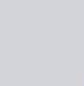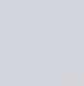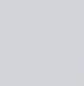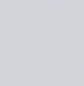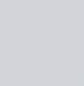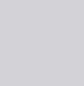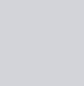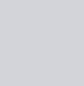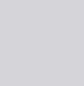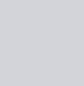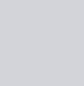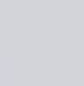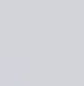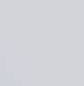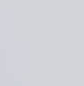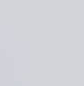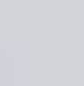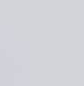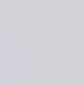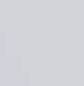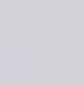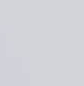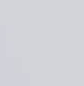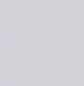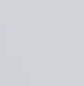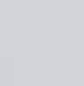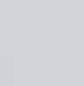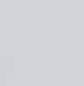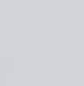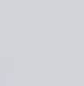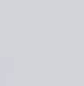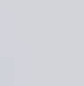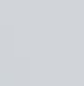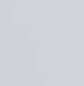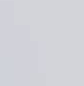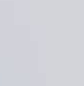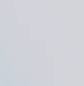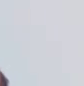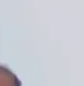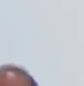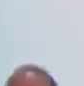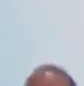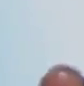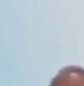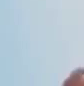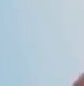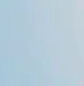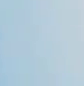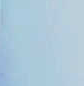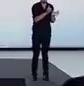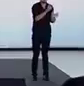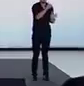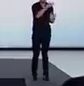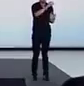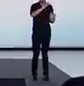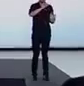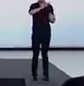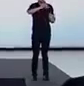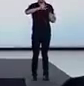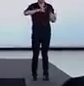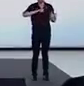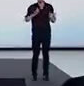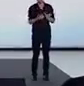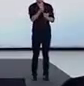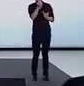negócio desse. No Brasil, a taxa é de 6 óbitos por 100 mil habitantes.